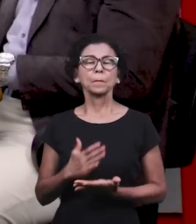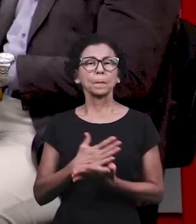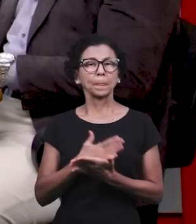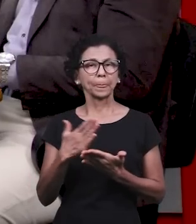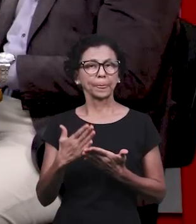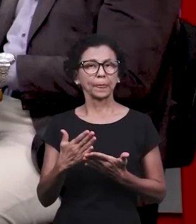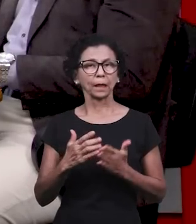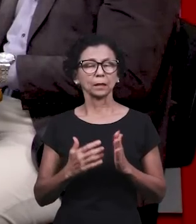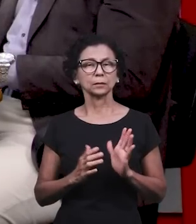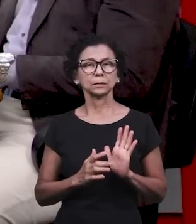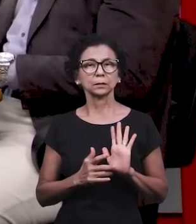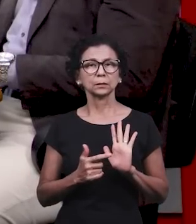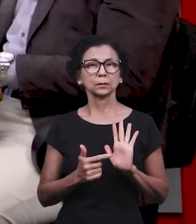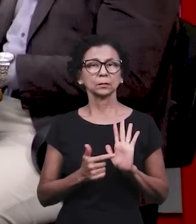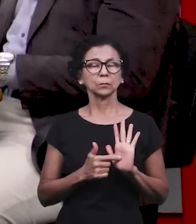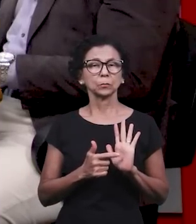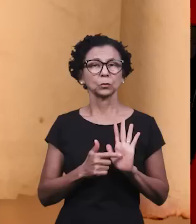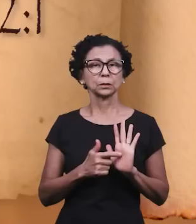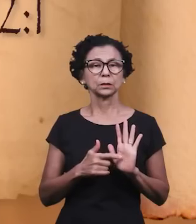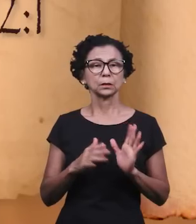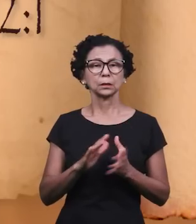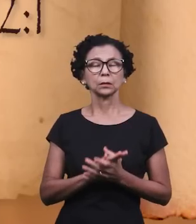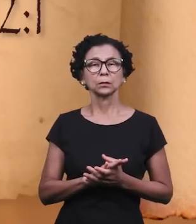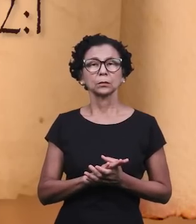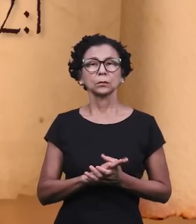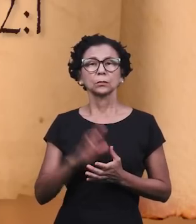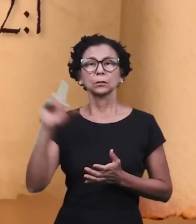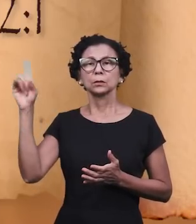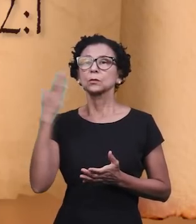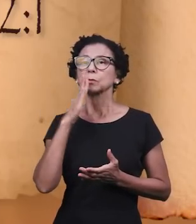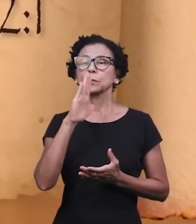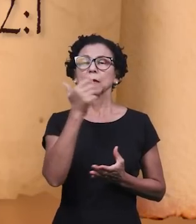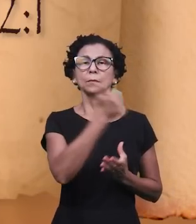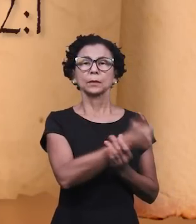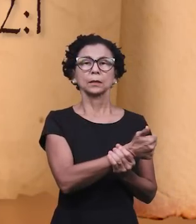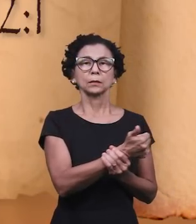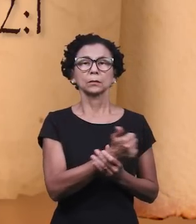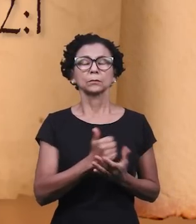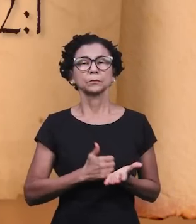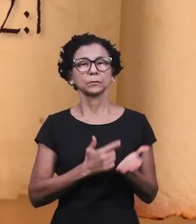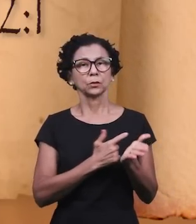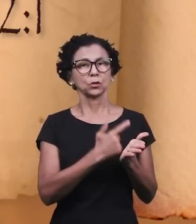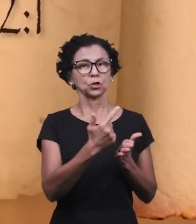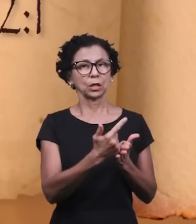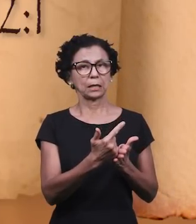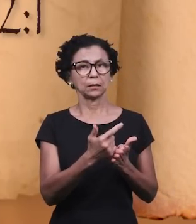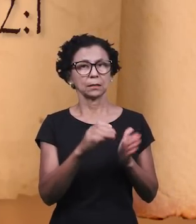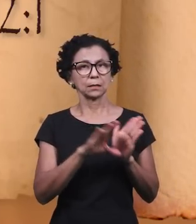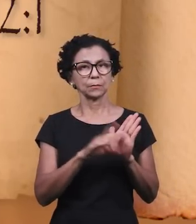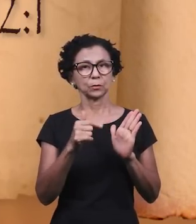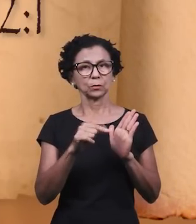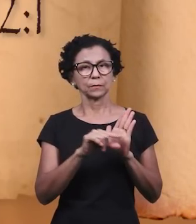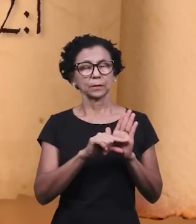intenção não é mostrar aqui que somos grandes entendidos do